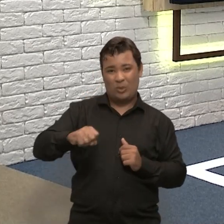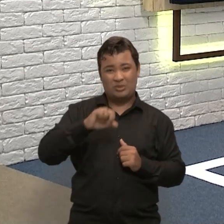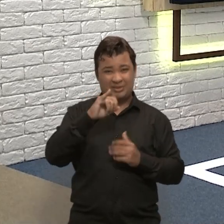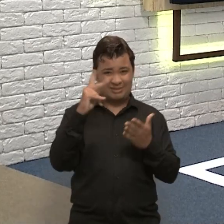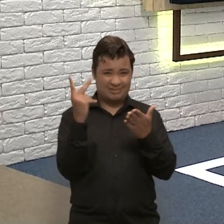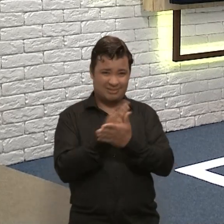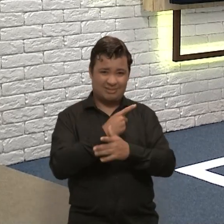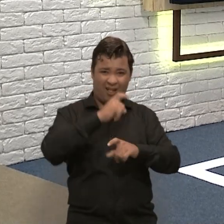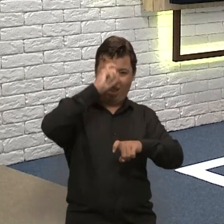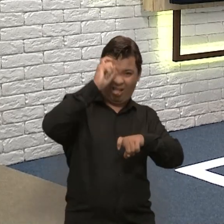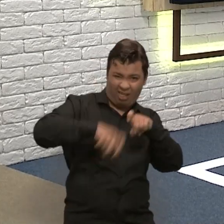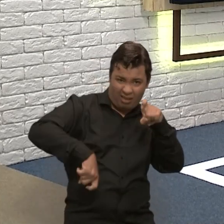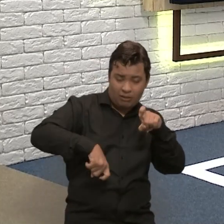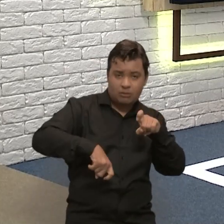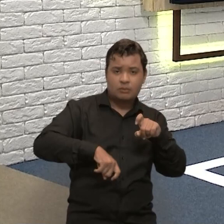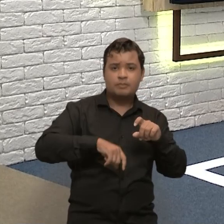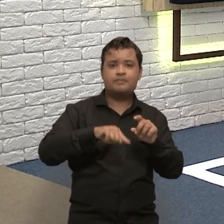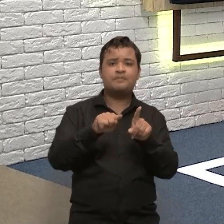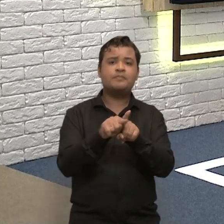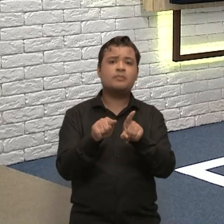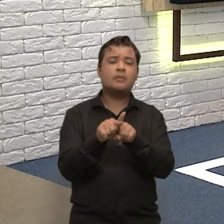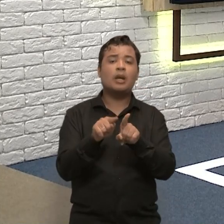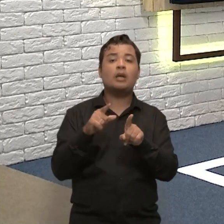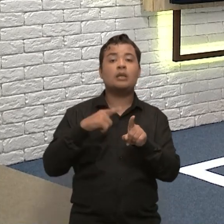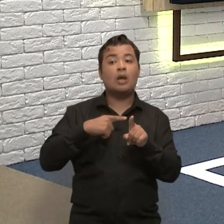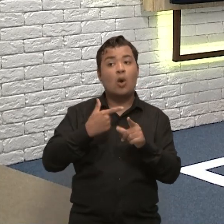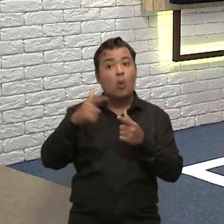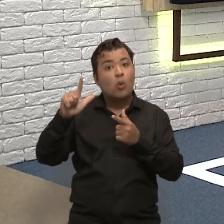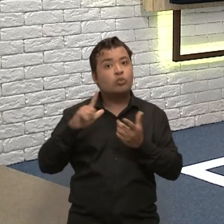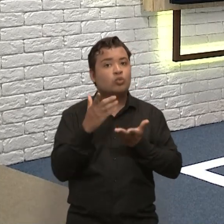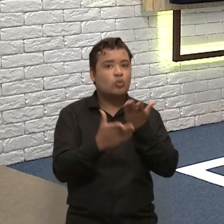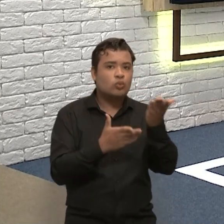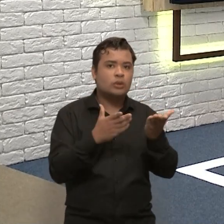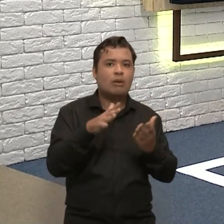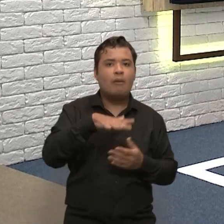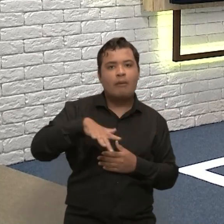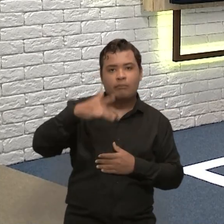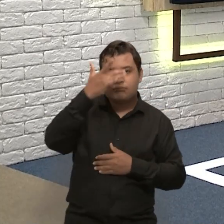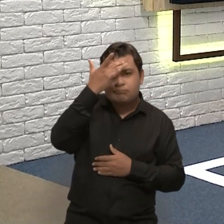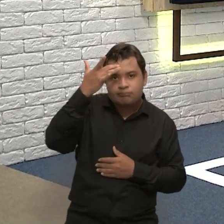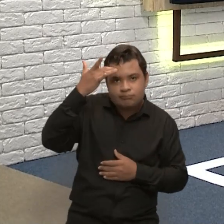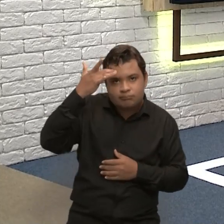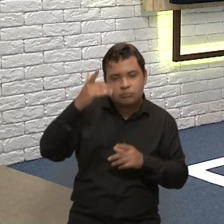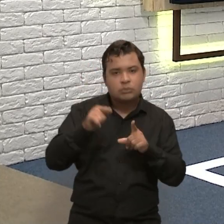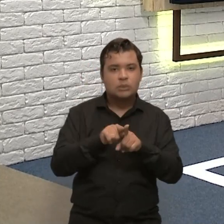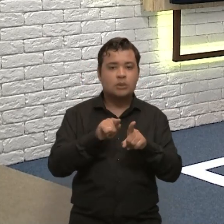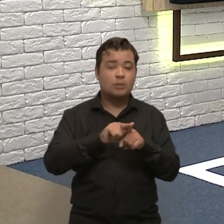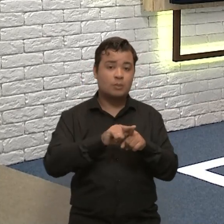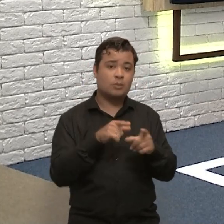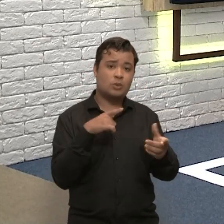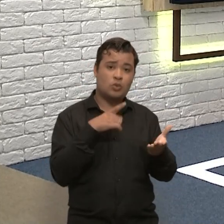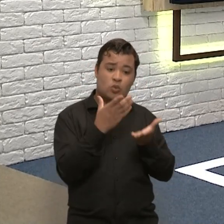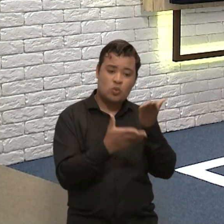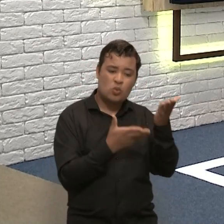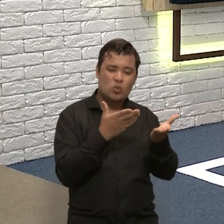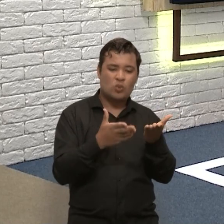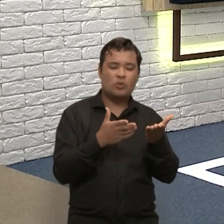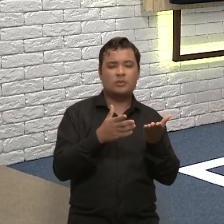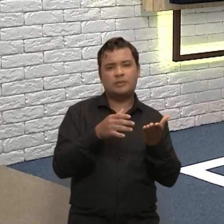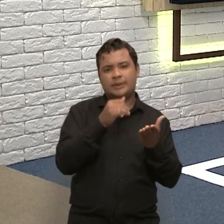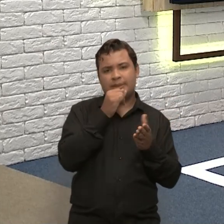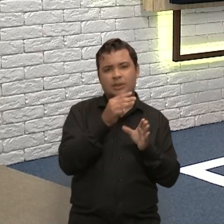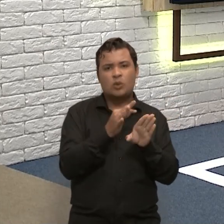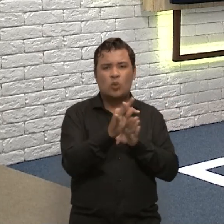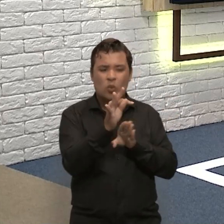como para outros cuidados, como em saúde mental e também para cuidados com os órgãos de defesa de direitos, conselhos